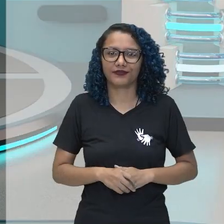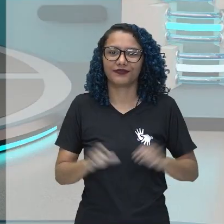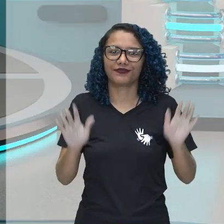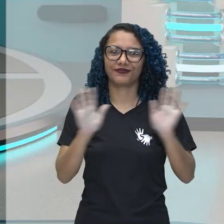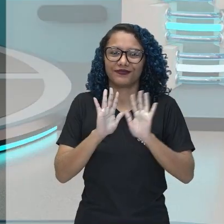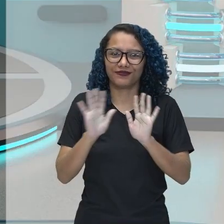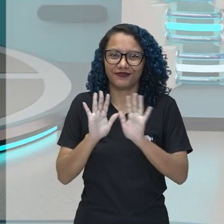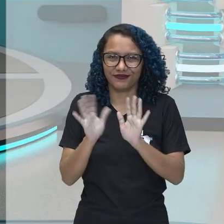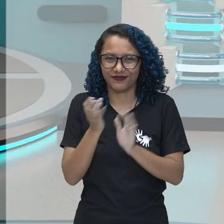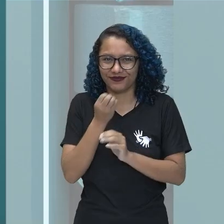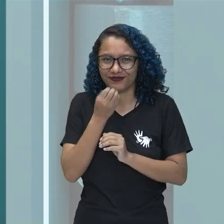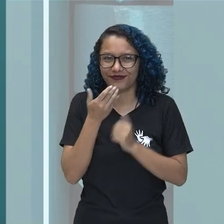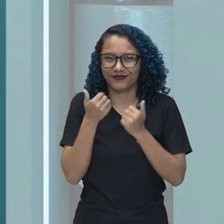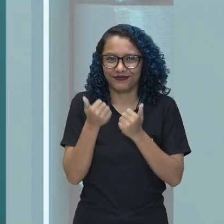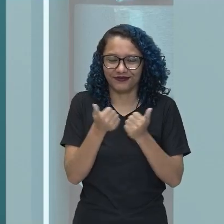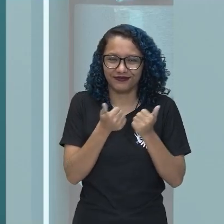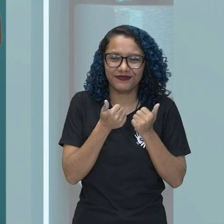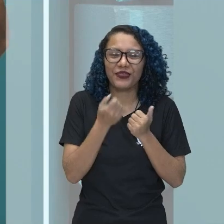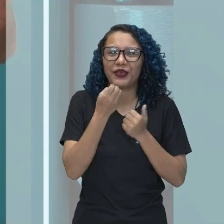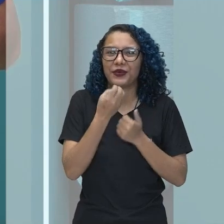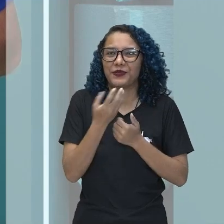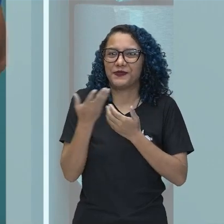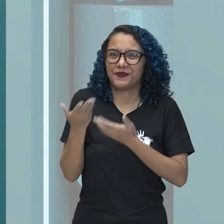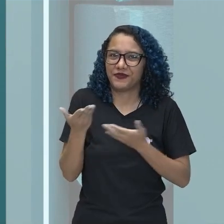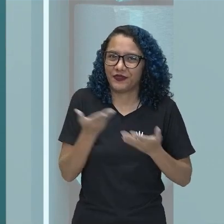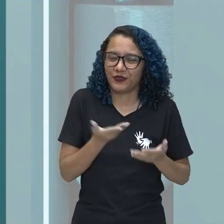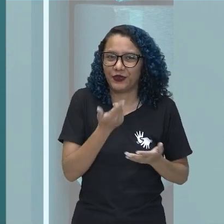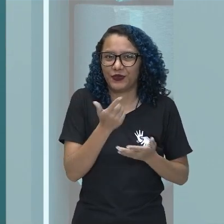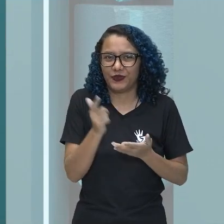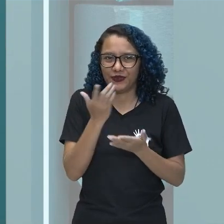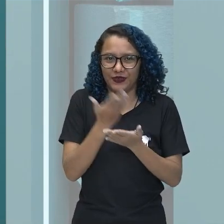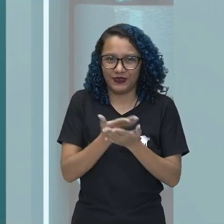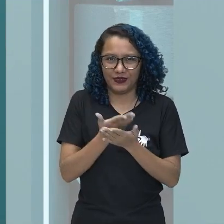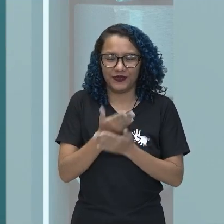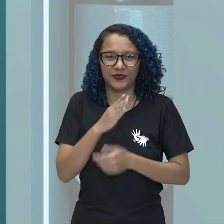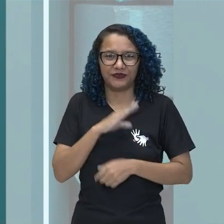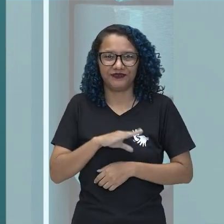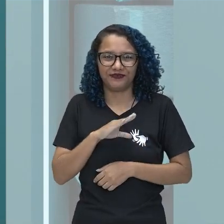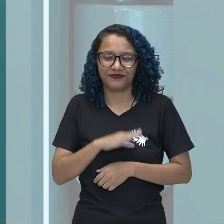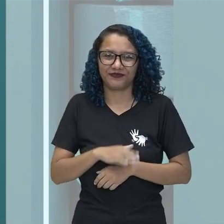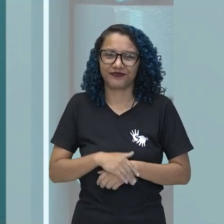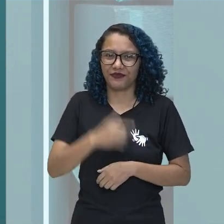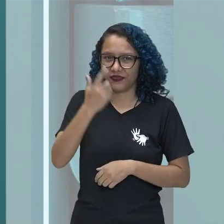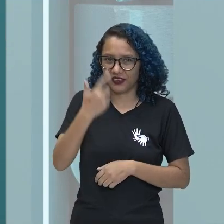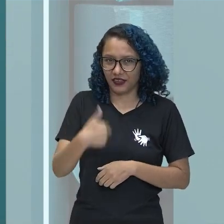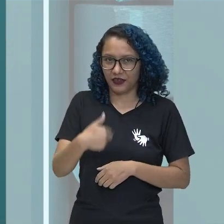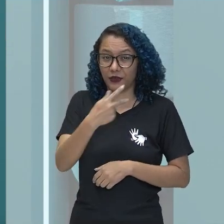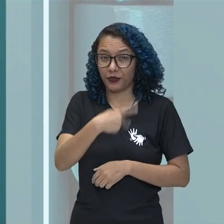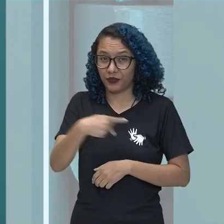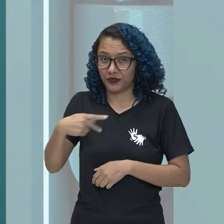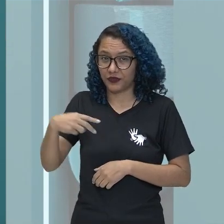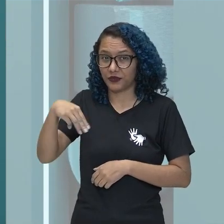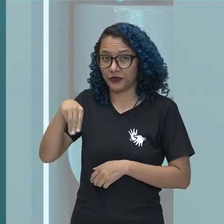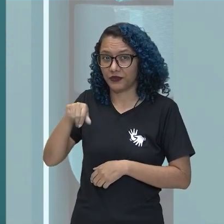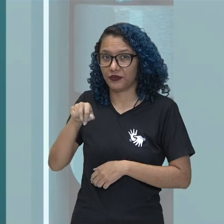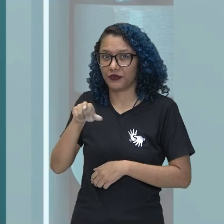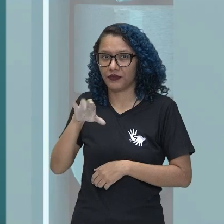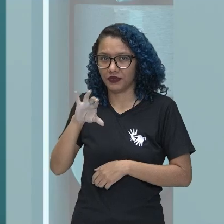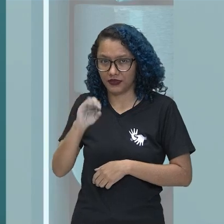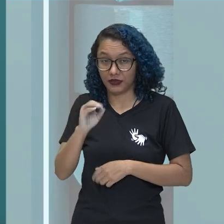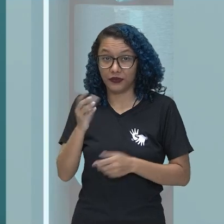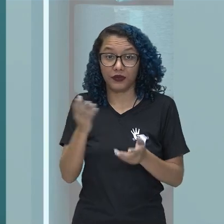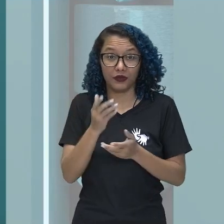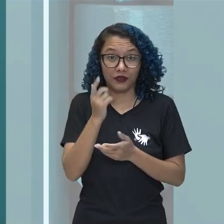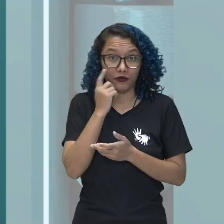Olá, tudo bem? Sejam bem-vindos a mais uma aula de língua portuguesa. Eu sou o professor Mário. Vamos